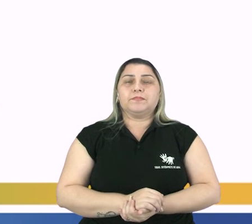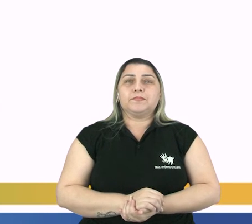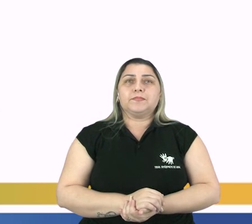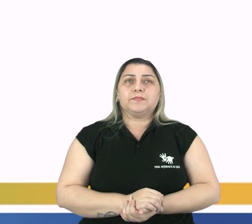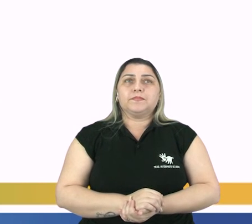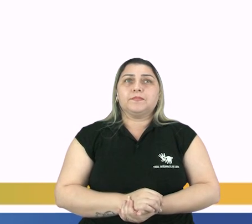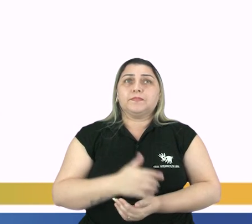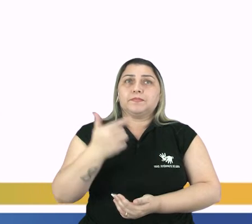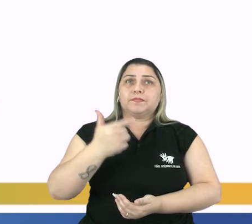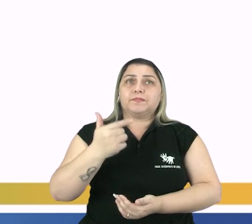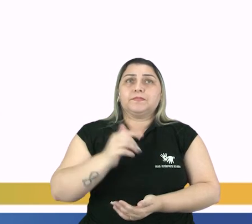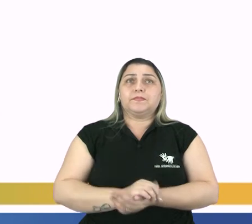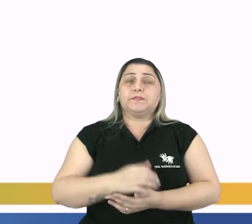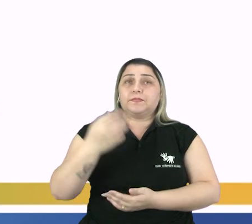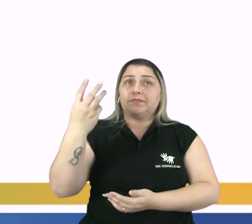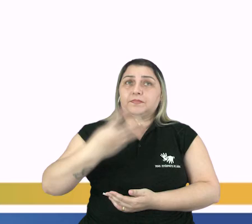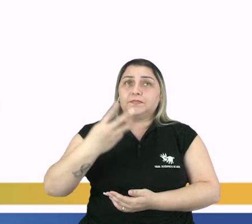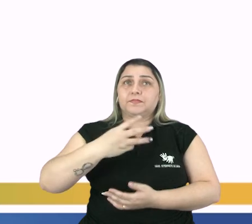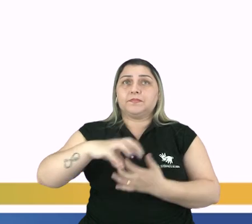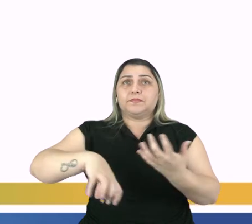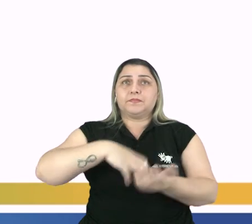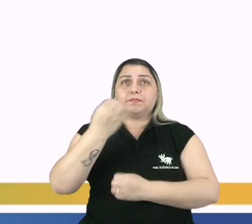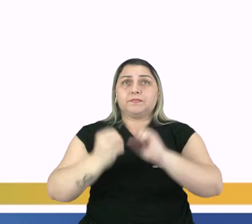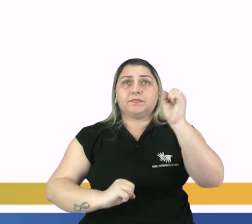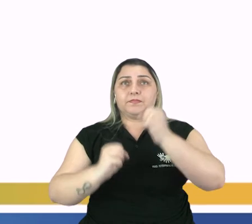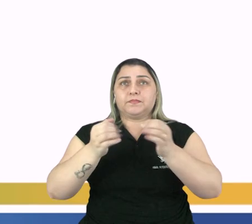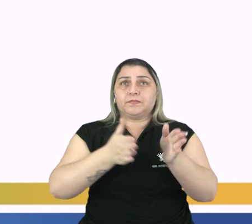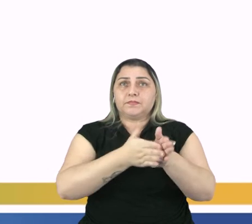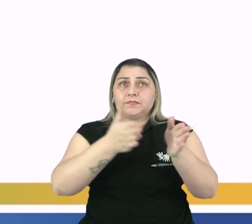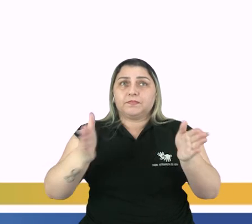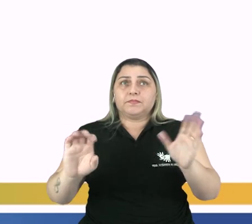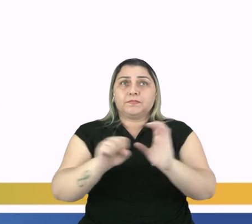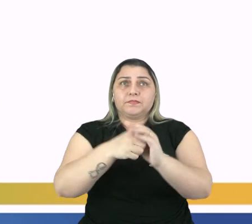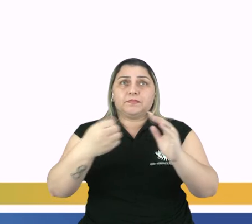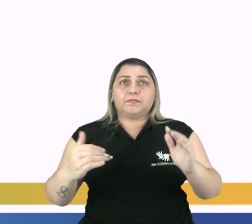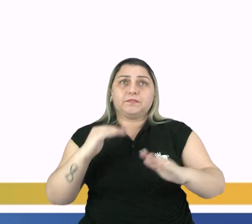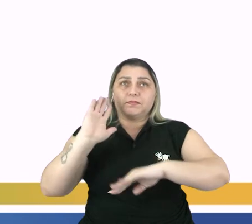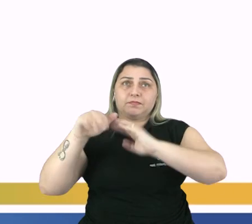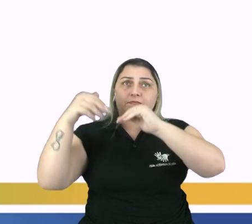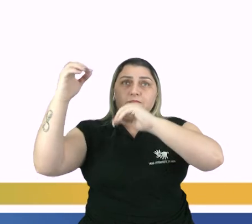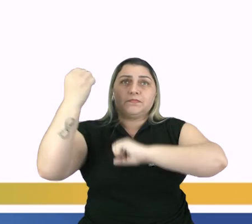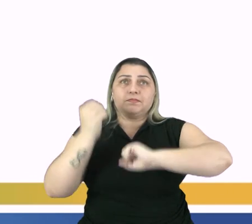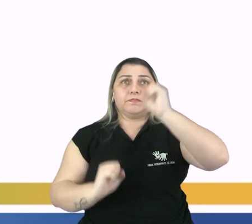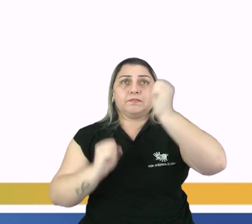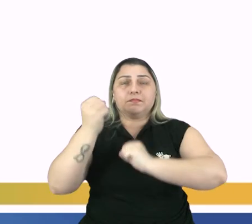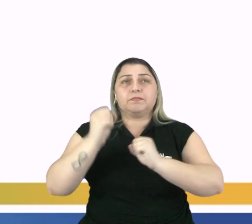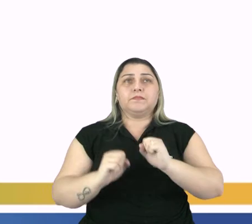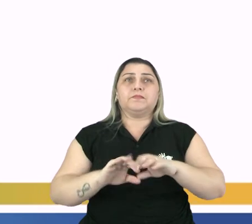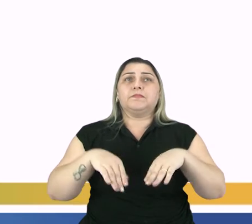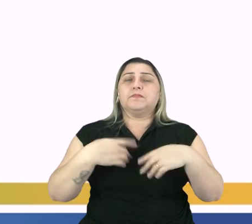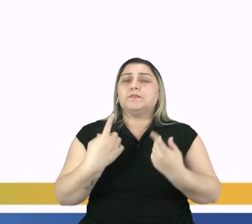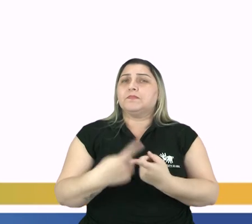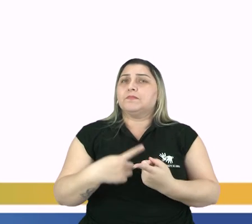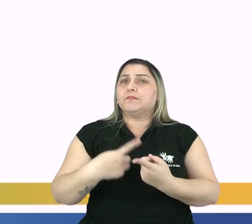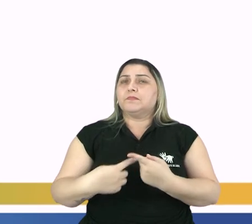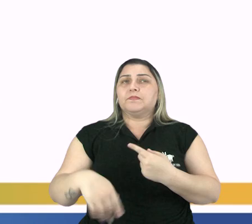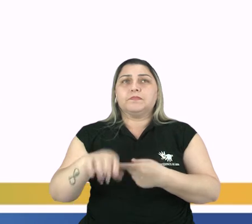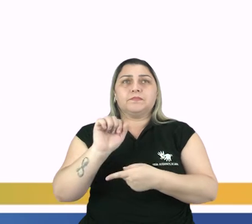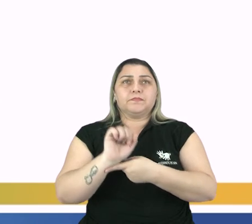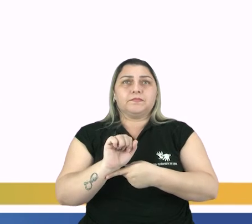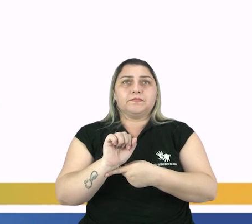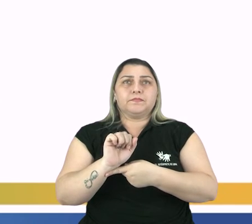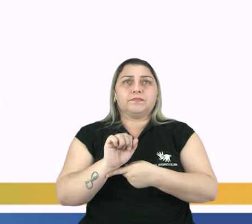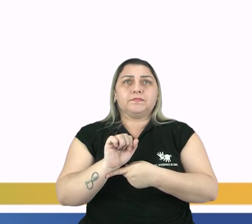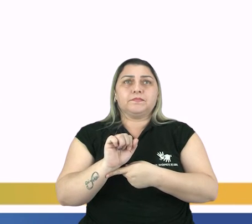período. Vamos para a segunda? A terceira Revolução Industrial, etapa característica do avanço da industrialização,